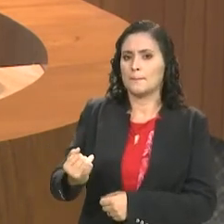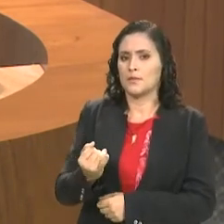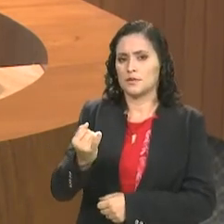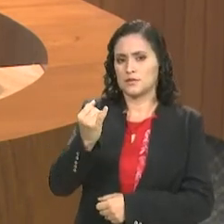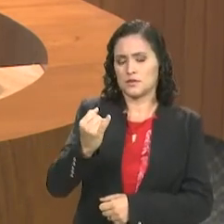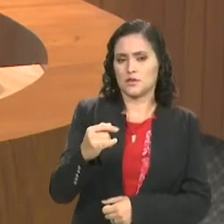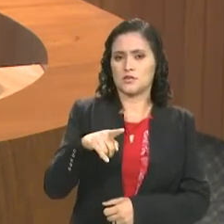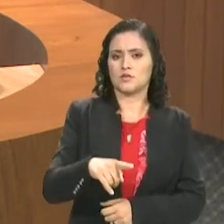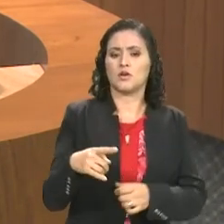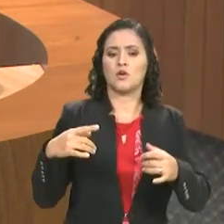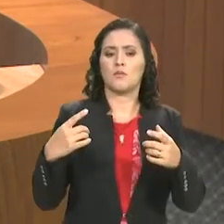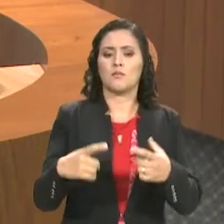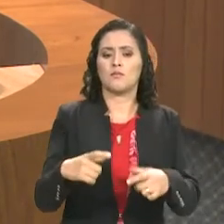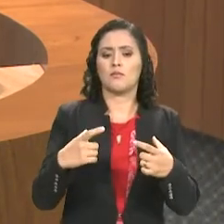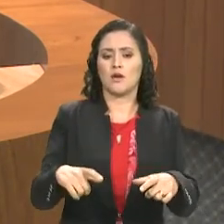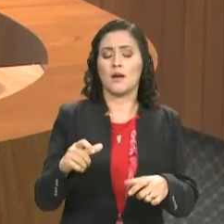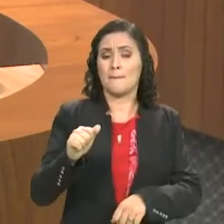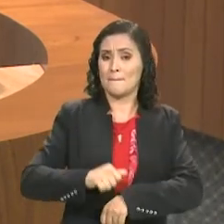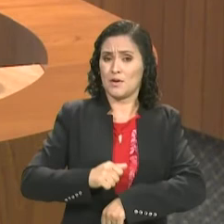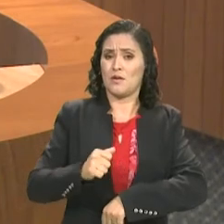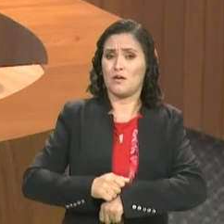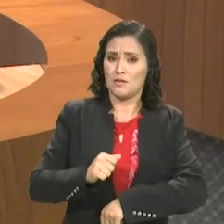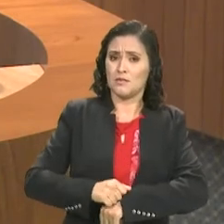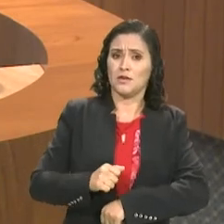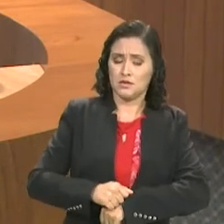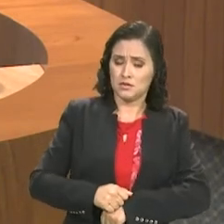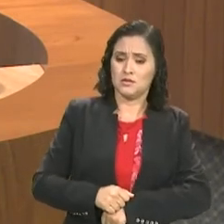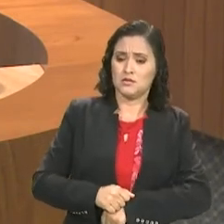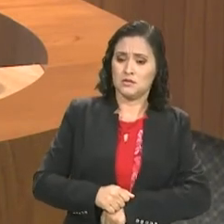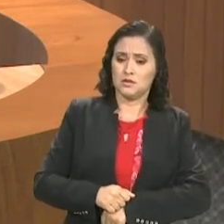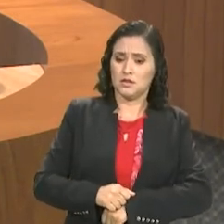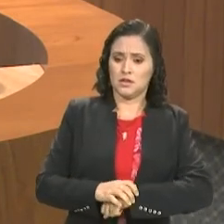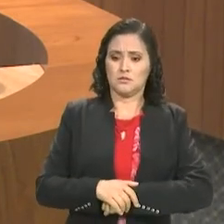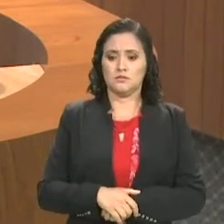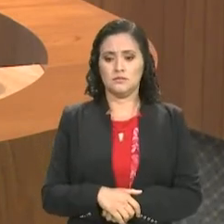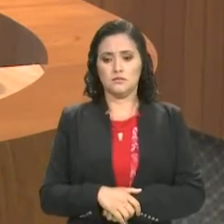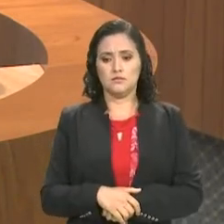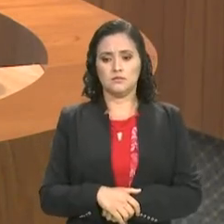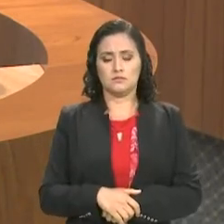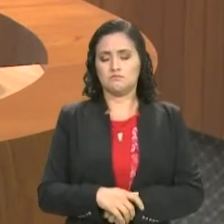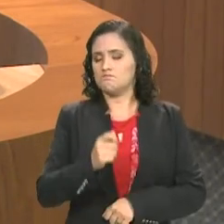bairro mais periférico da cidade. Mas como não teve sua conclusão, como não teve